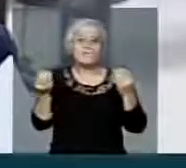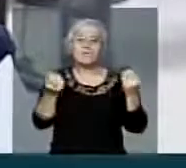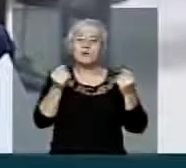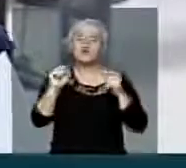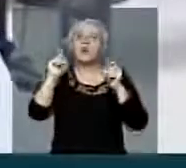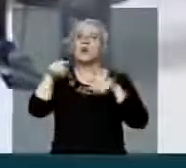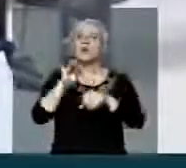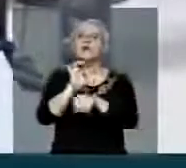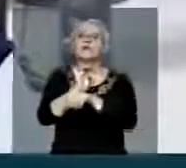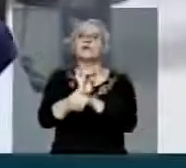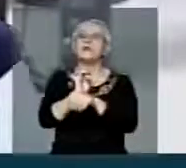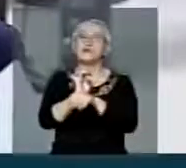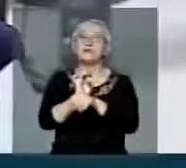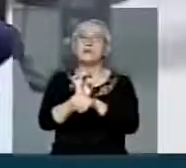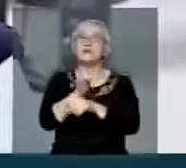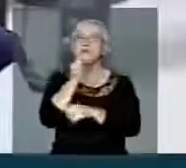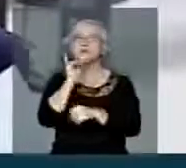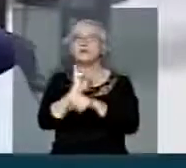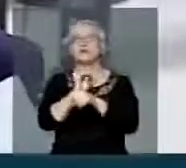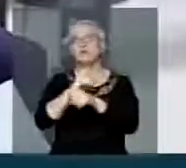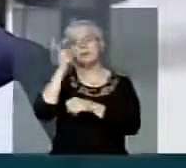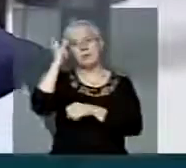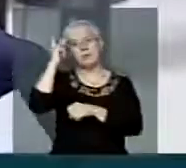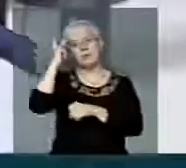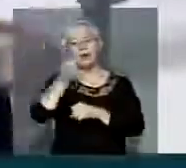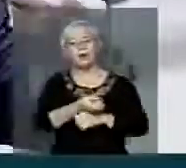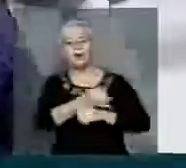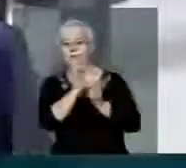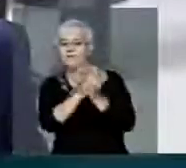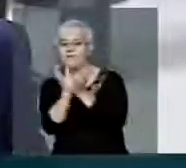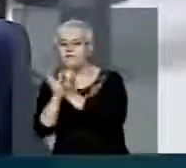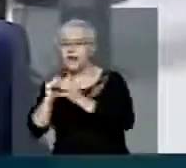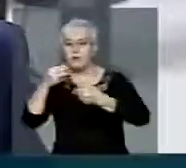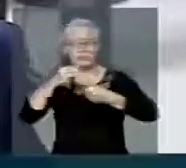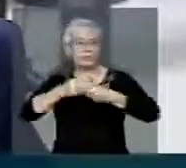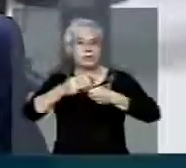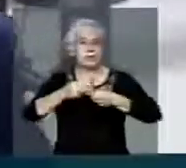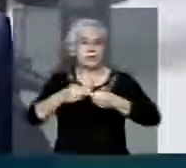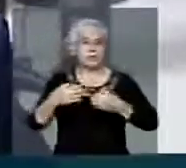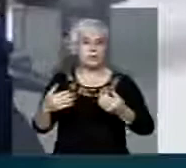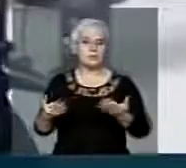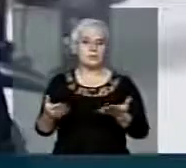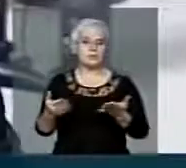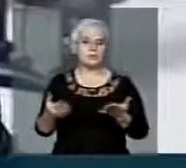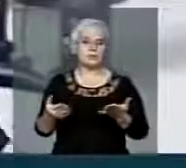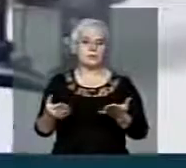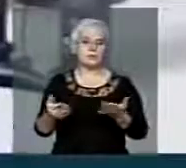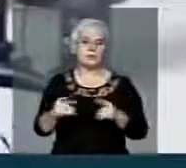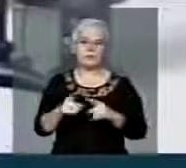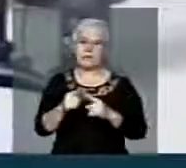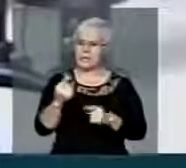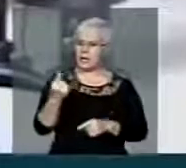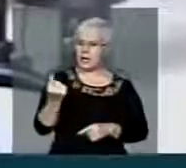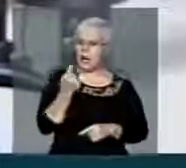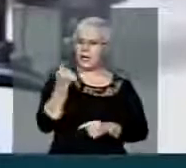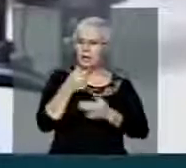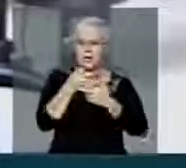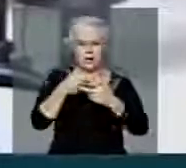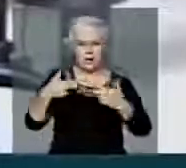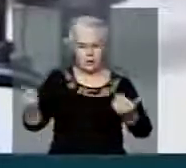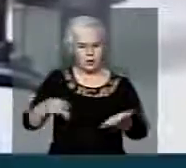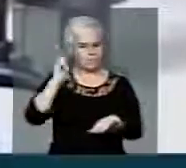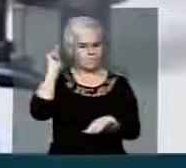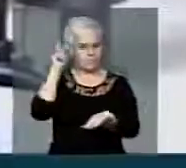é o Estado? O que é o Estado de São Paulo? É um conjunto de municípios, mas também é abstrato. A única coisa que